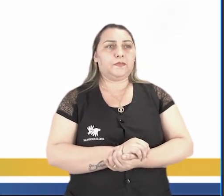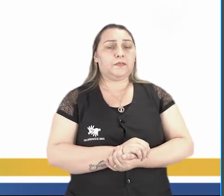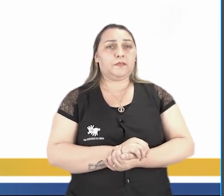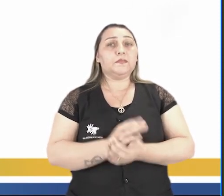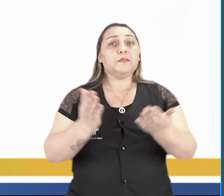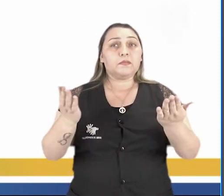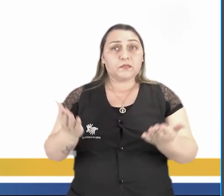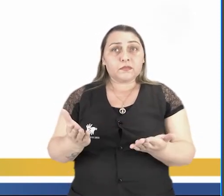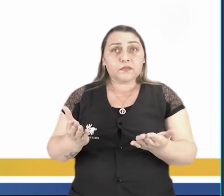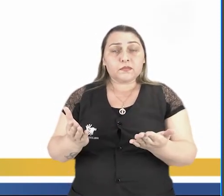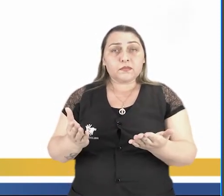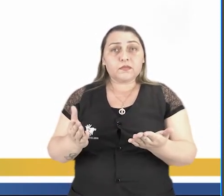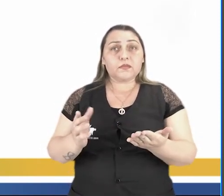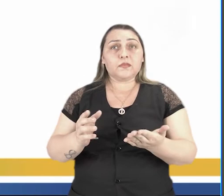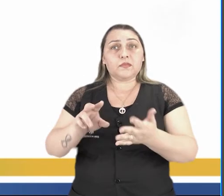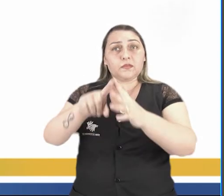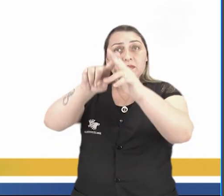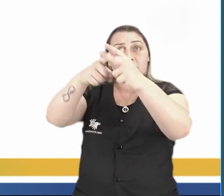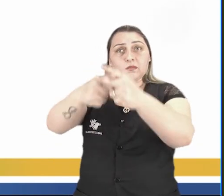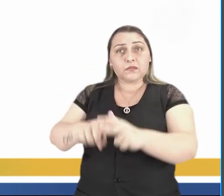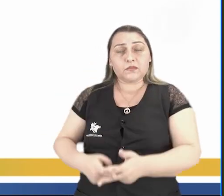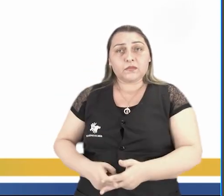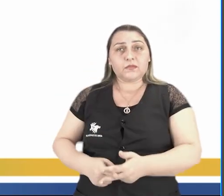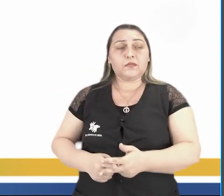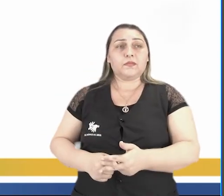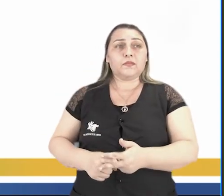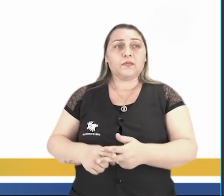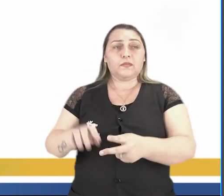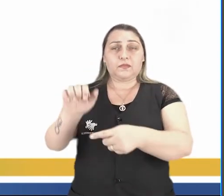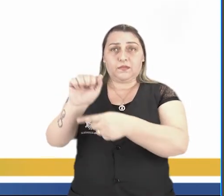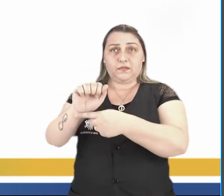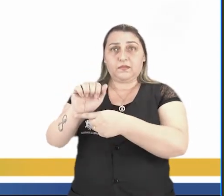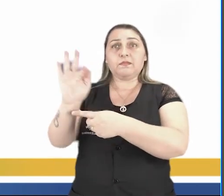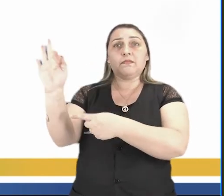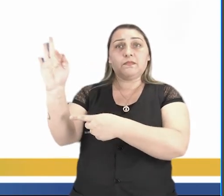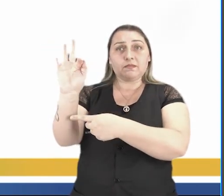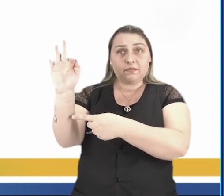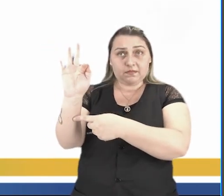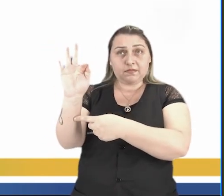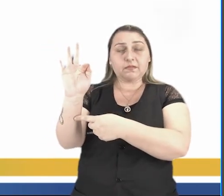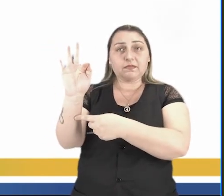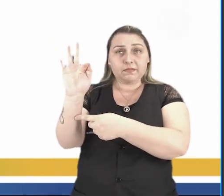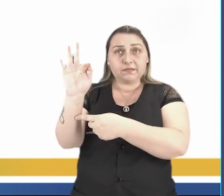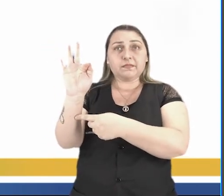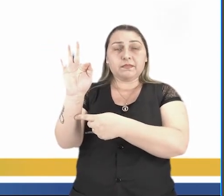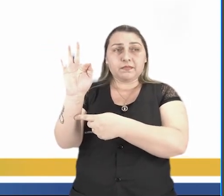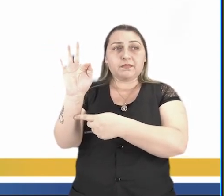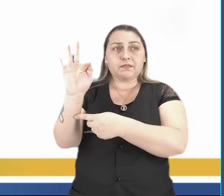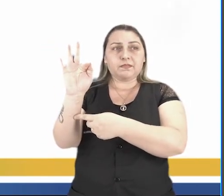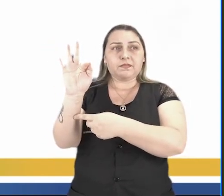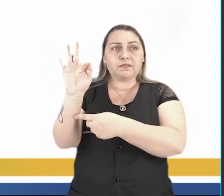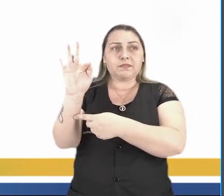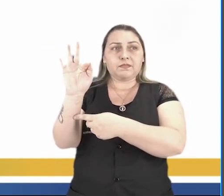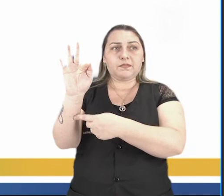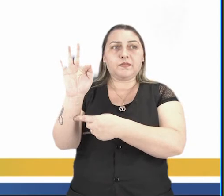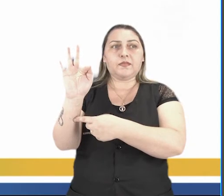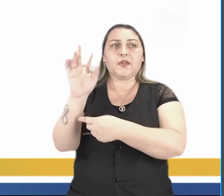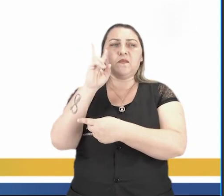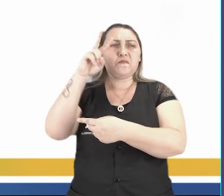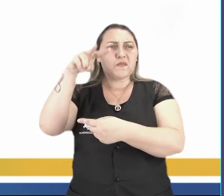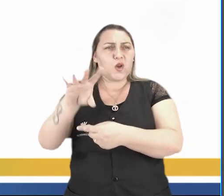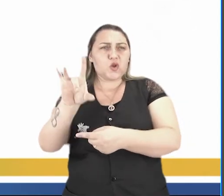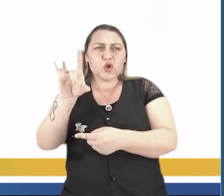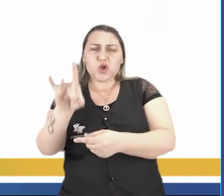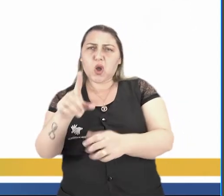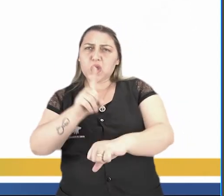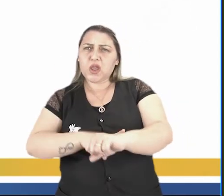Vamos lá? Correção aí da nossa questãozinha. A primeira alternativa é falsa. São observáveis